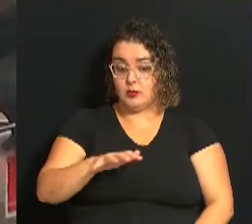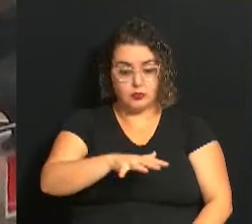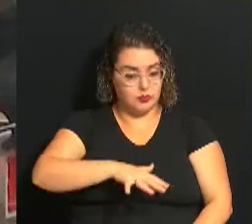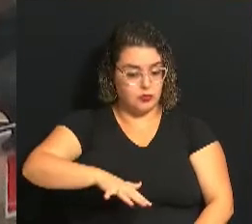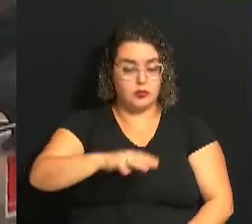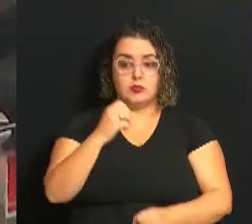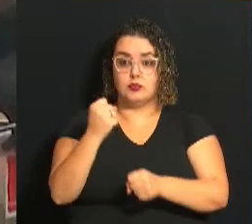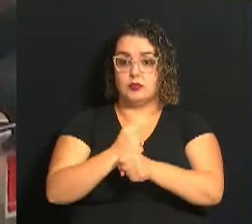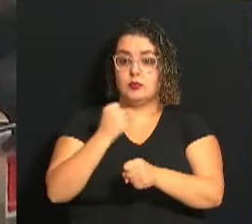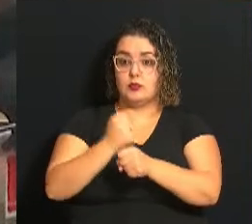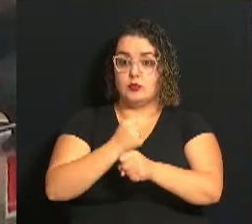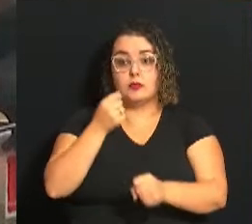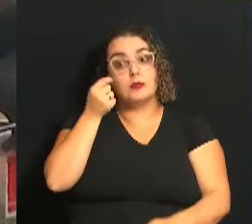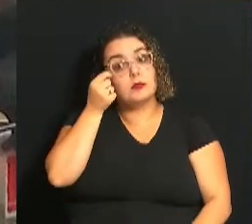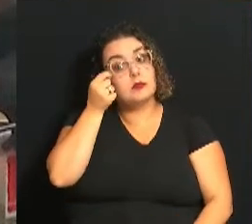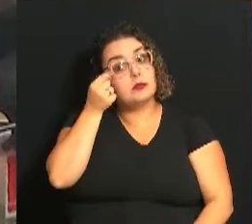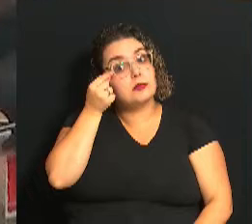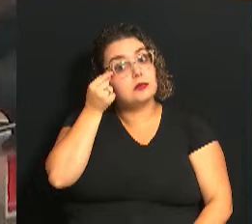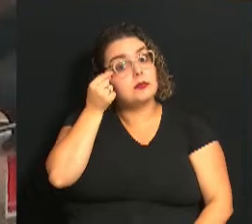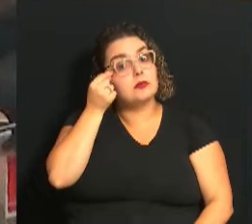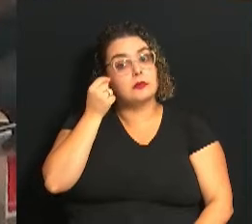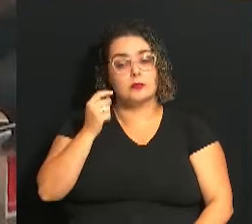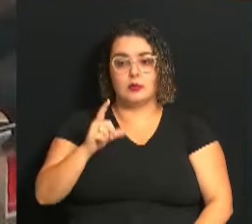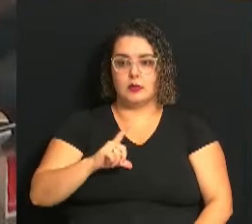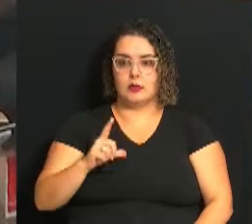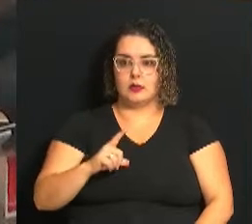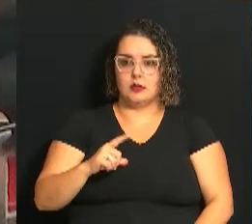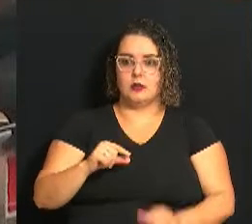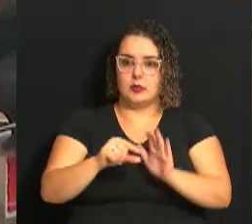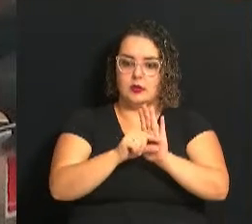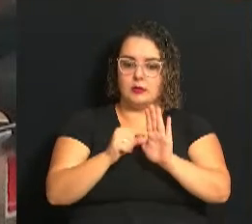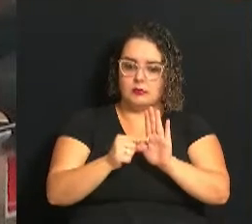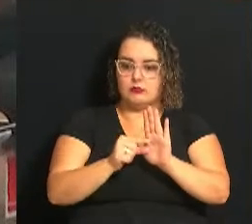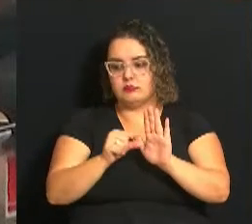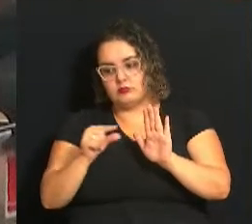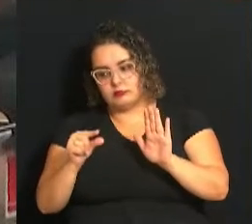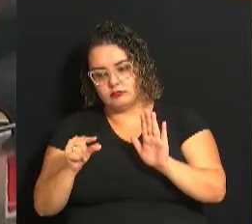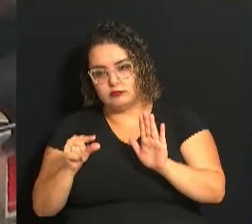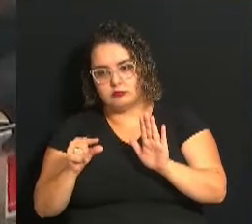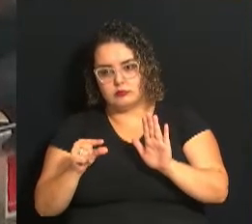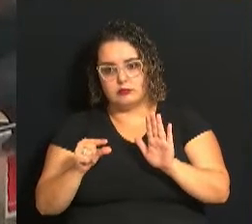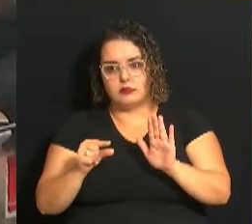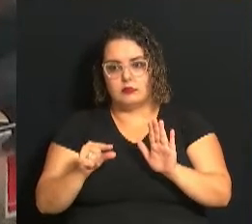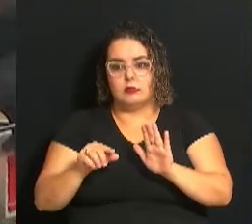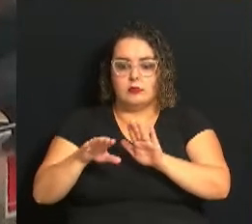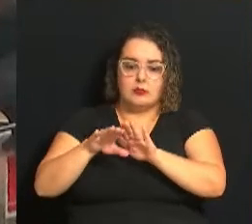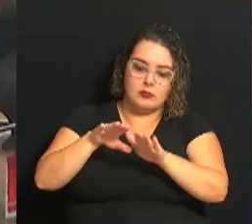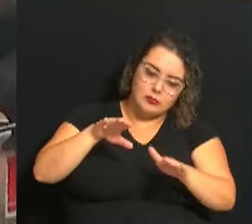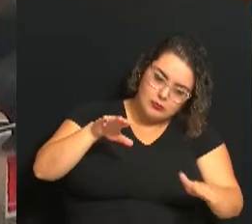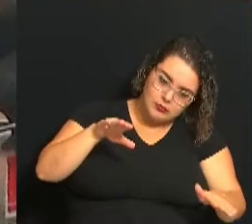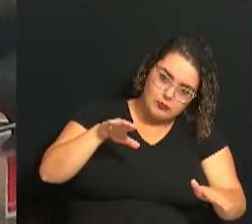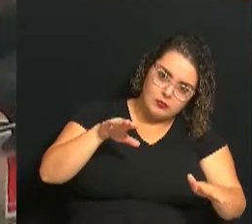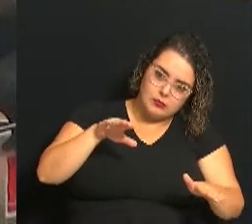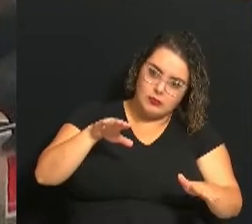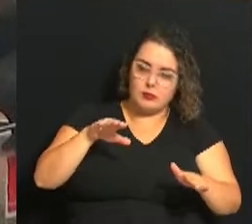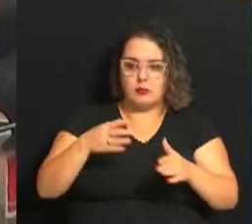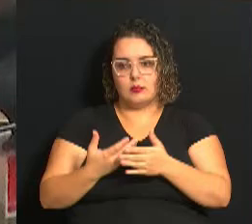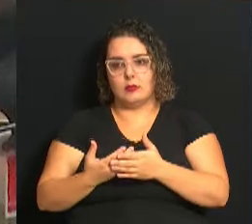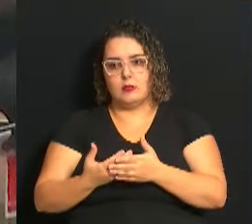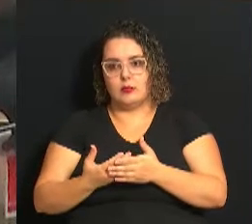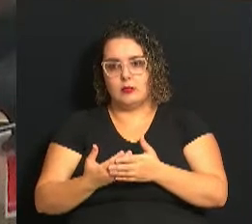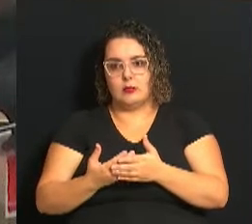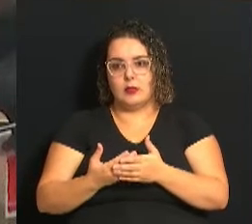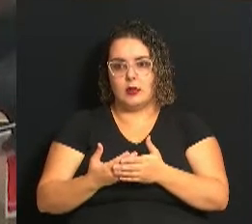construções, só que existe uma exceção no próprio projeto, que é apenas para declive acentuado do terreno. E o projeto,